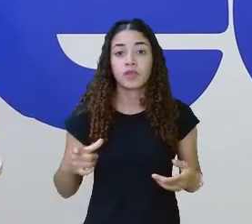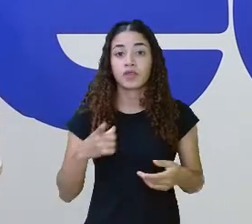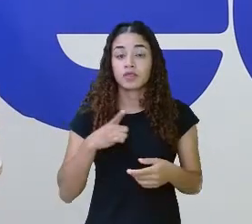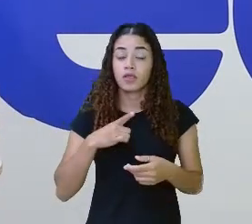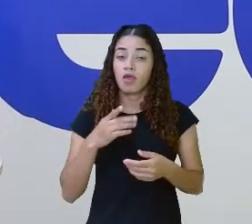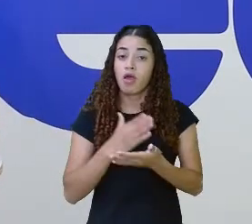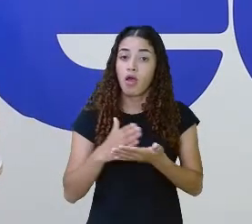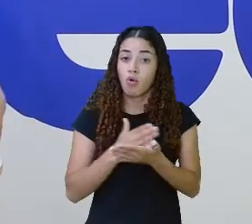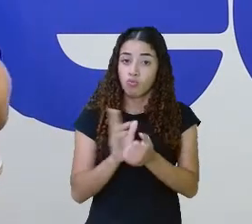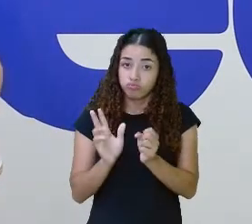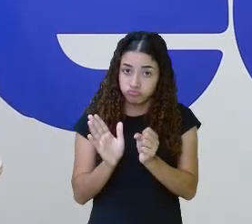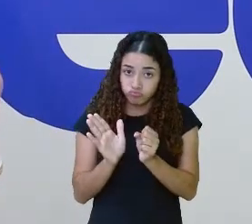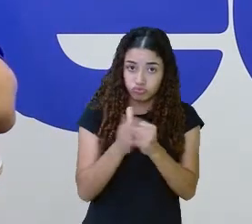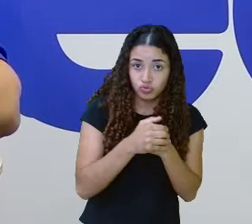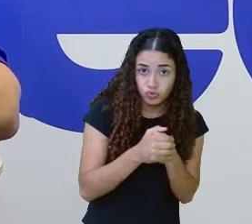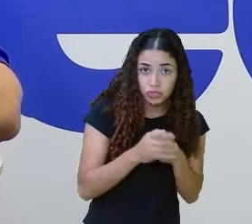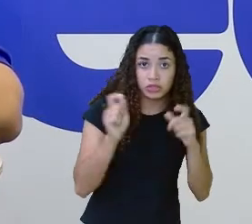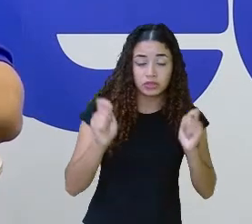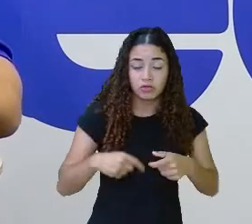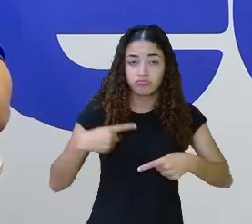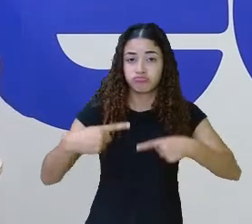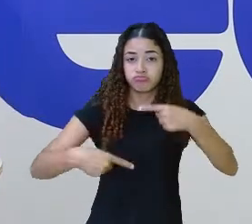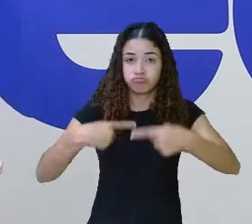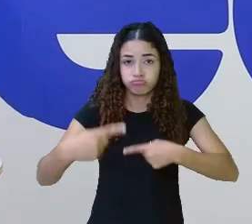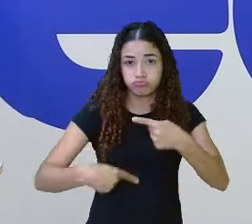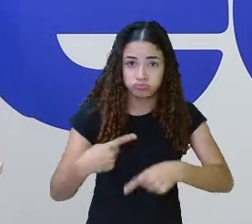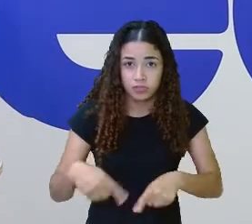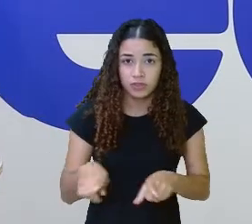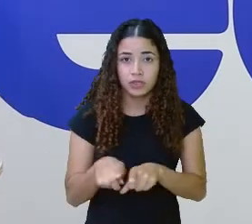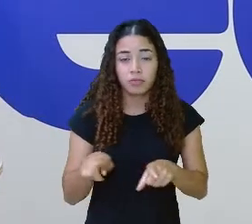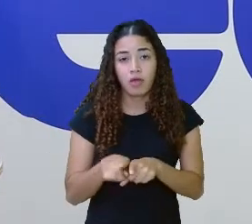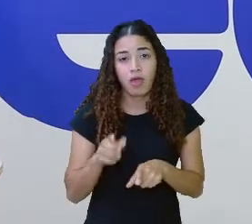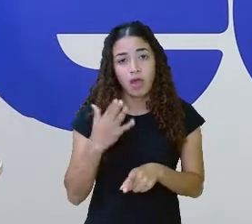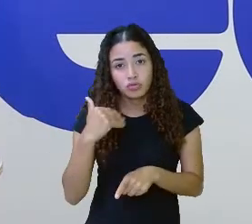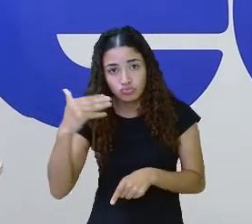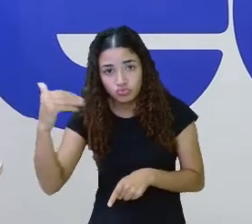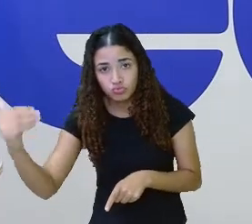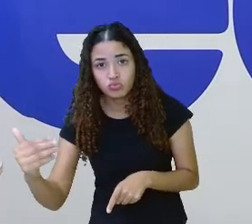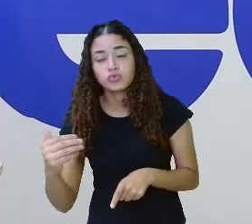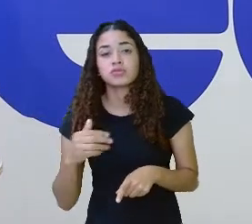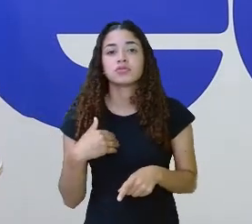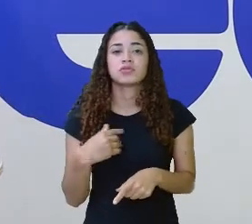condições de reproduzir mais, chegavam à vida adulta. Os filhotes também não eram